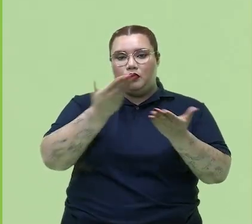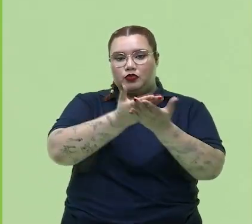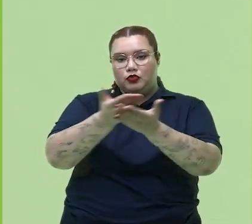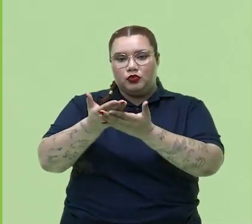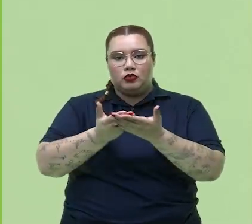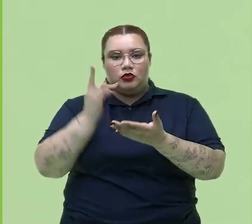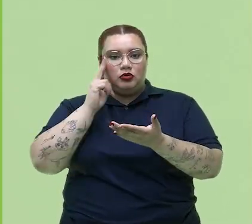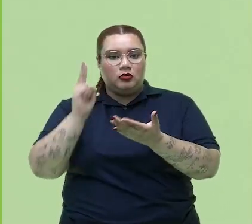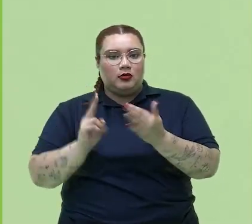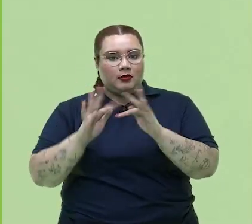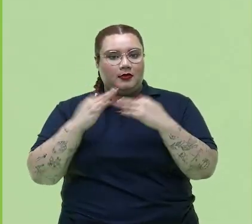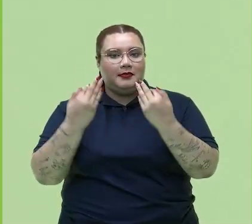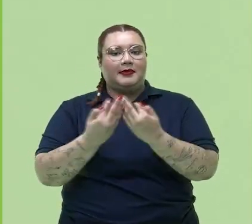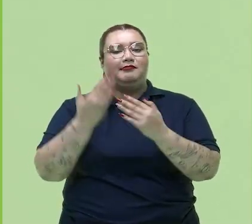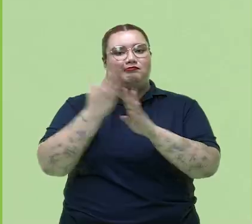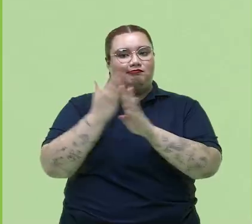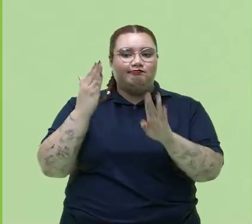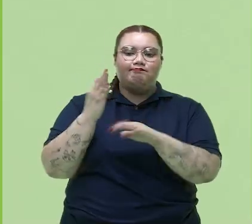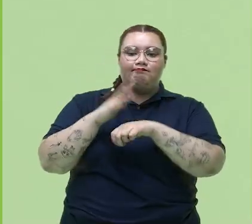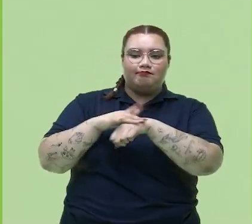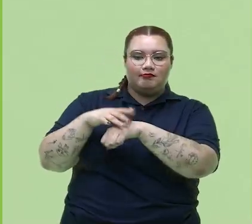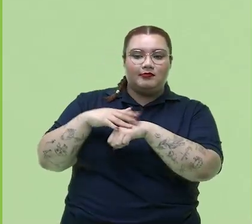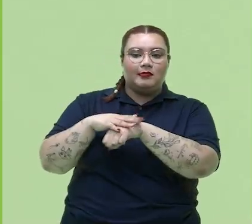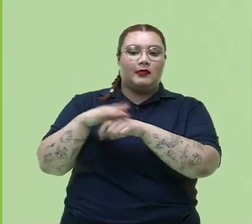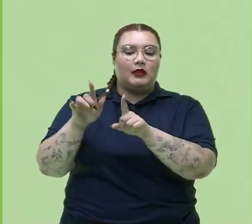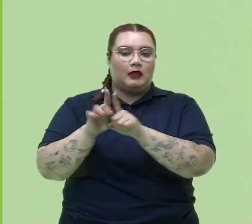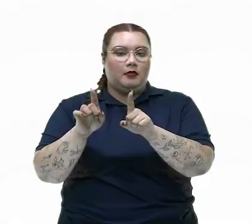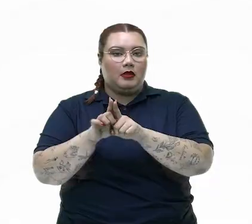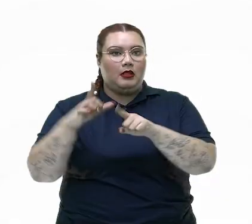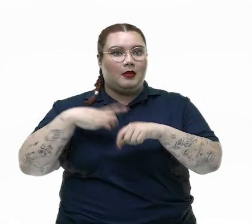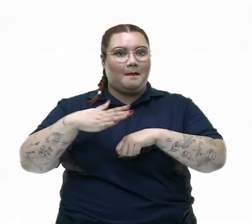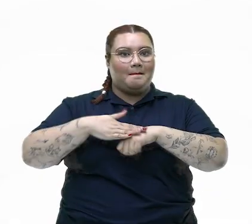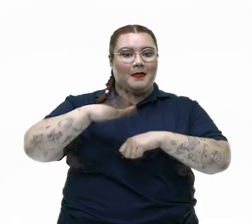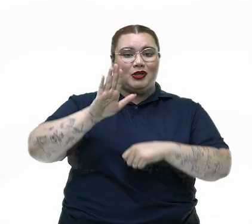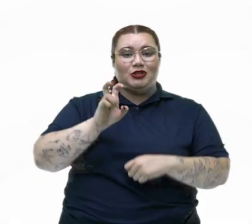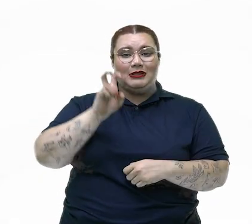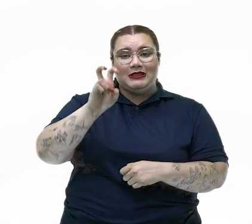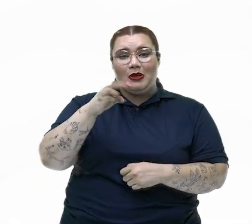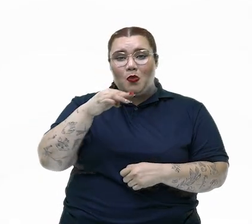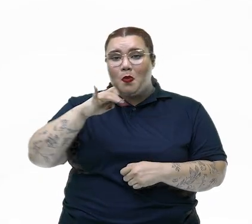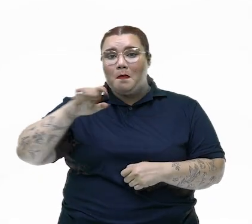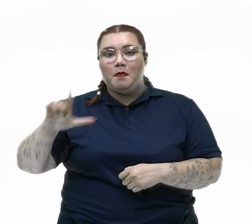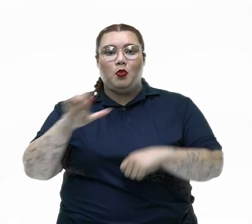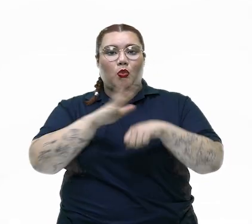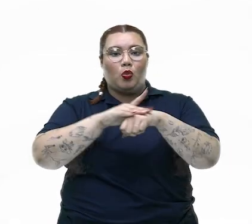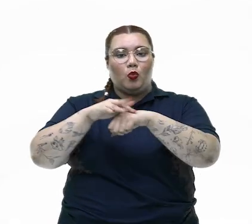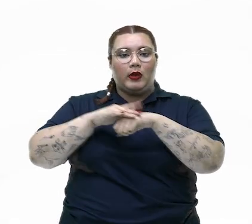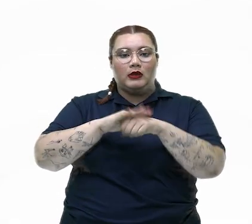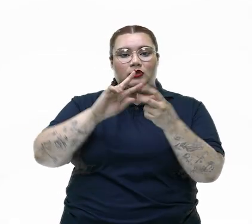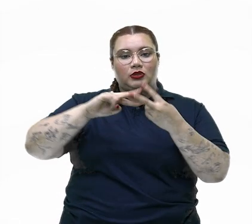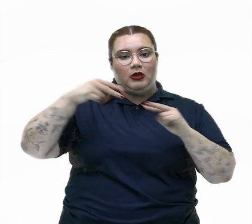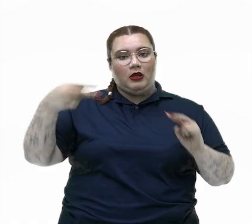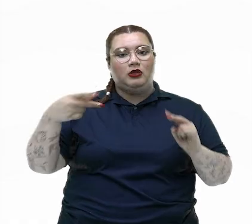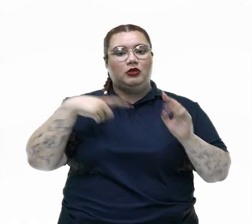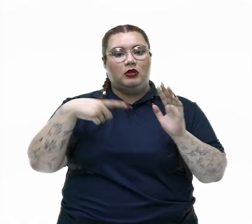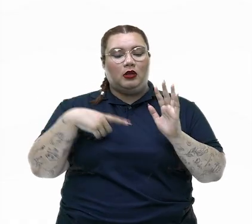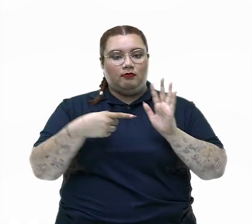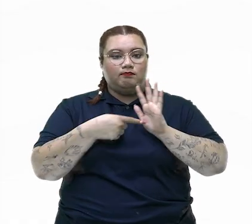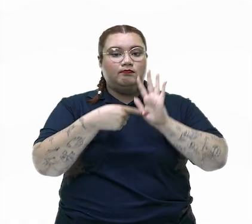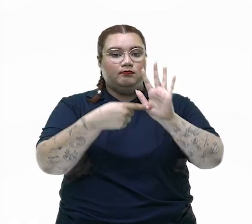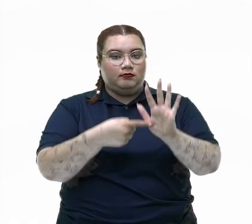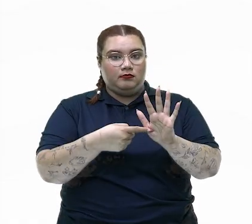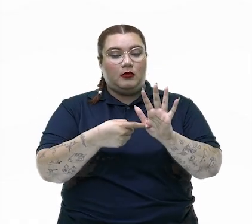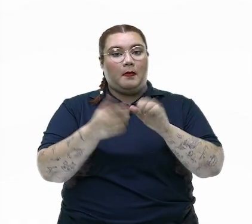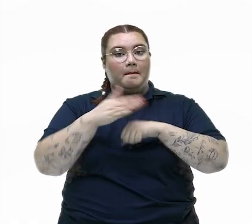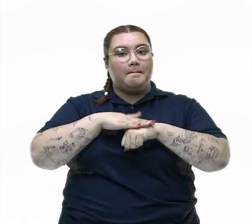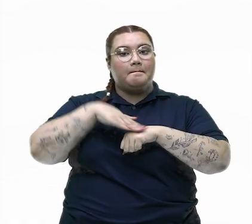família, vai se descobrindo essas doenças também. Existem mais de 5.000 doenças genéticas descritas atualmente,